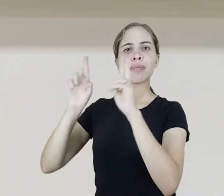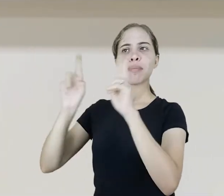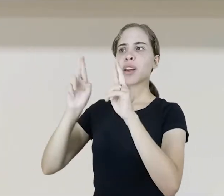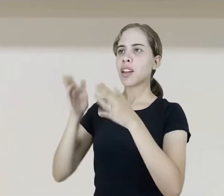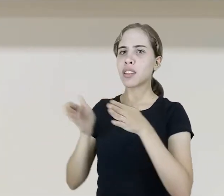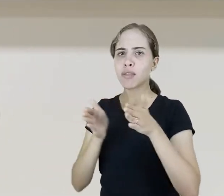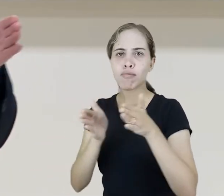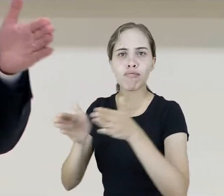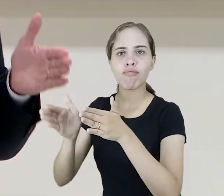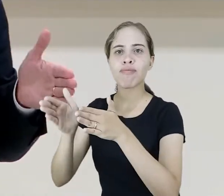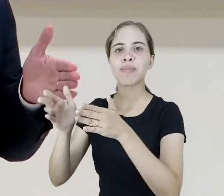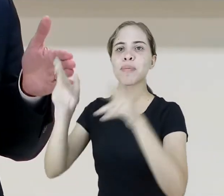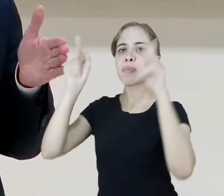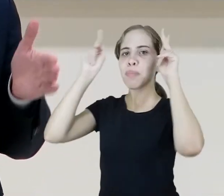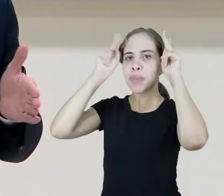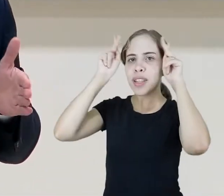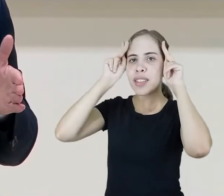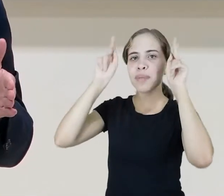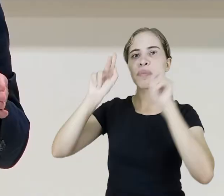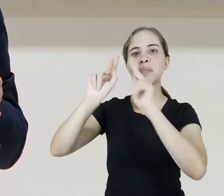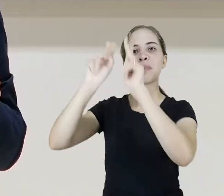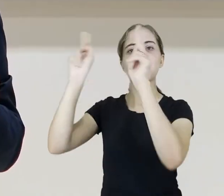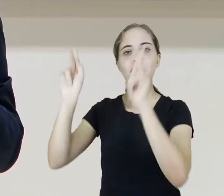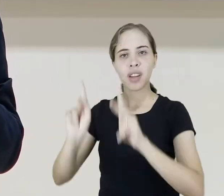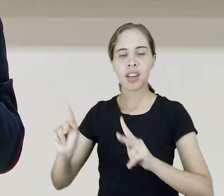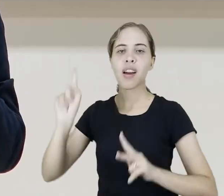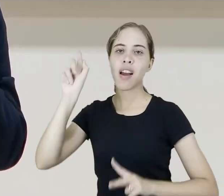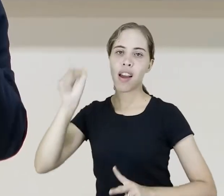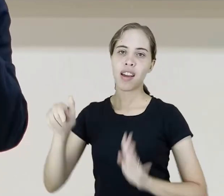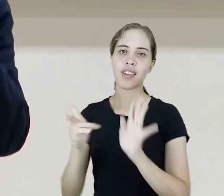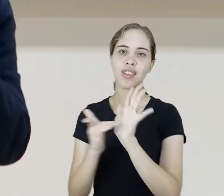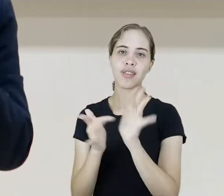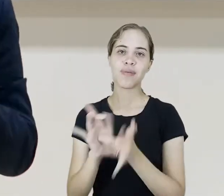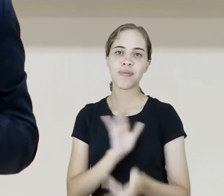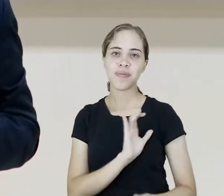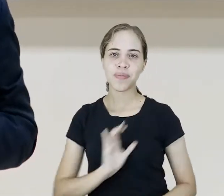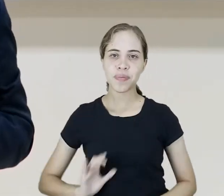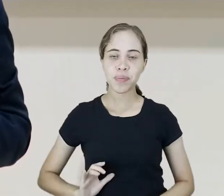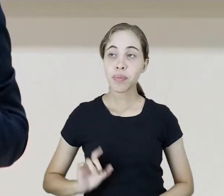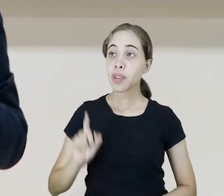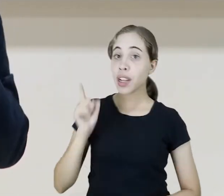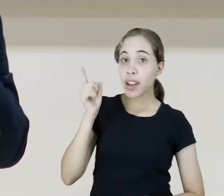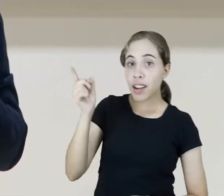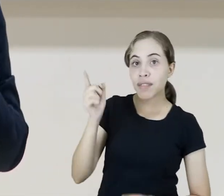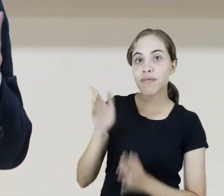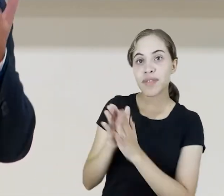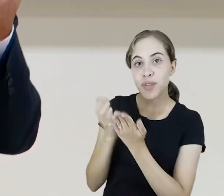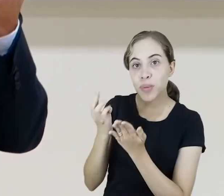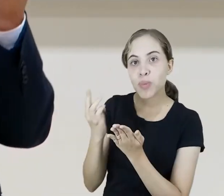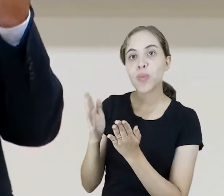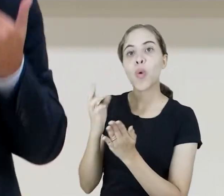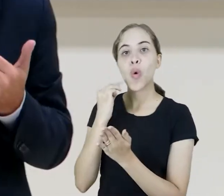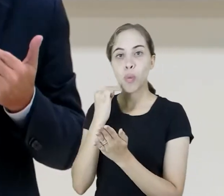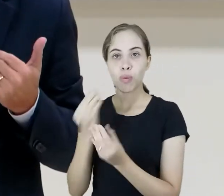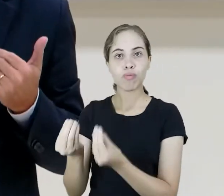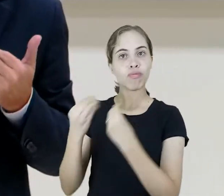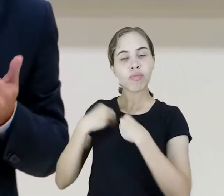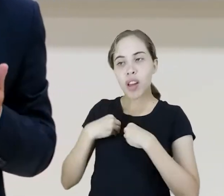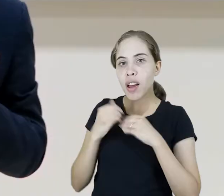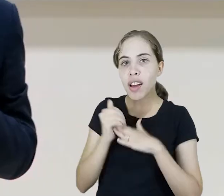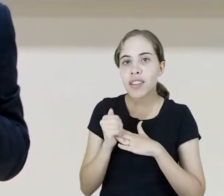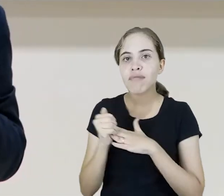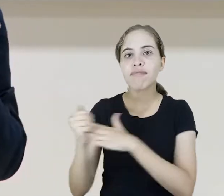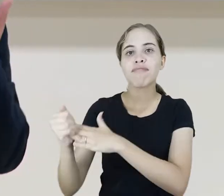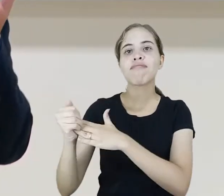conduz ao príncipe da paz, que é Jesus Cristo. Ele conduz aquele que nos dá vida